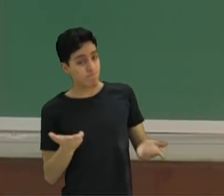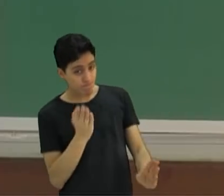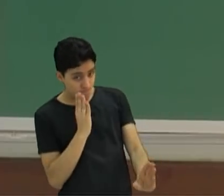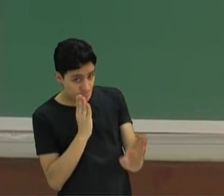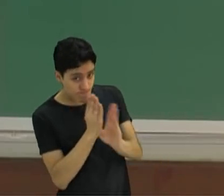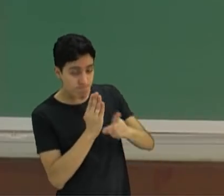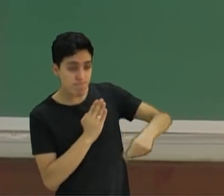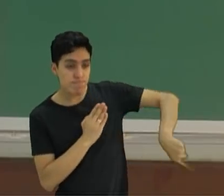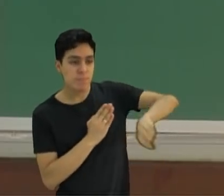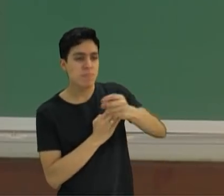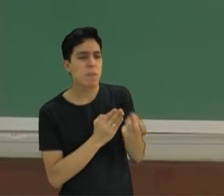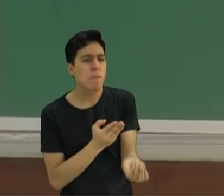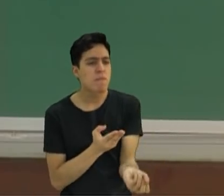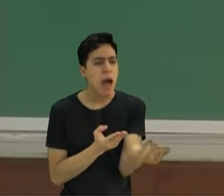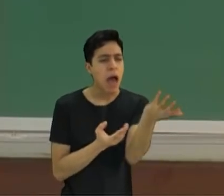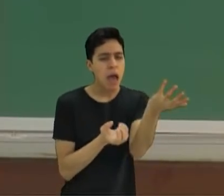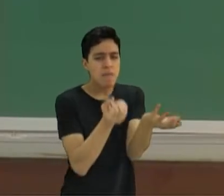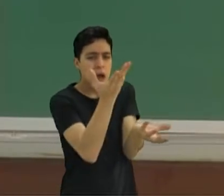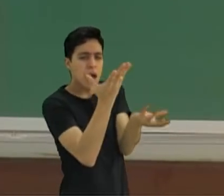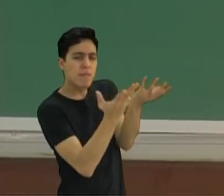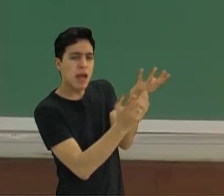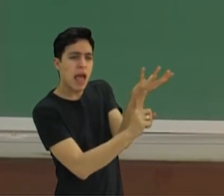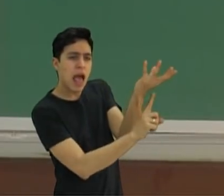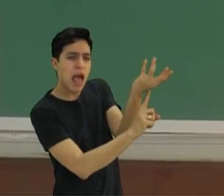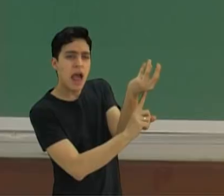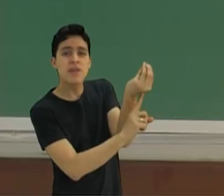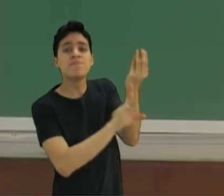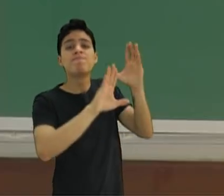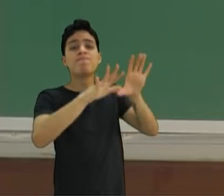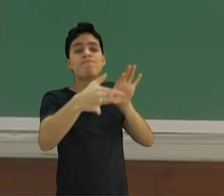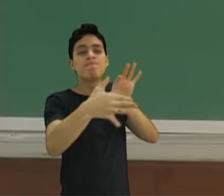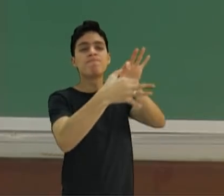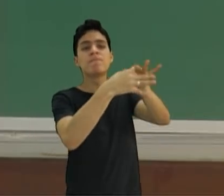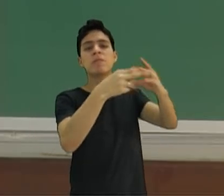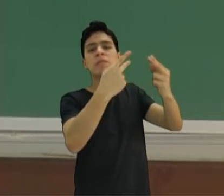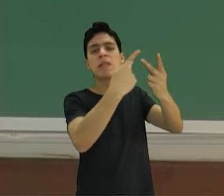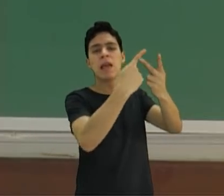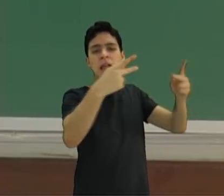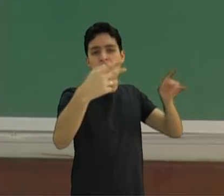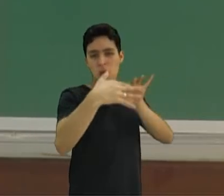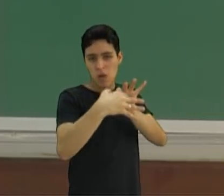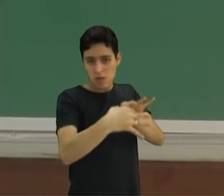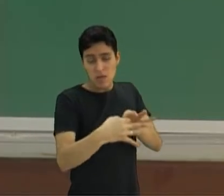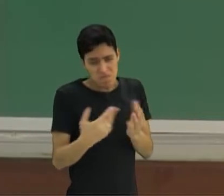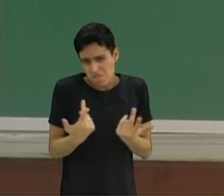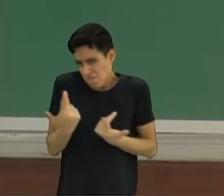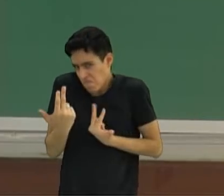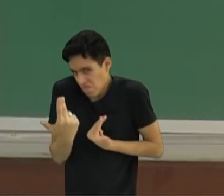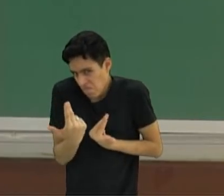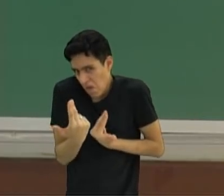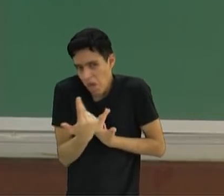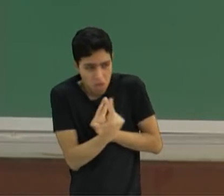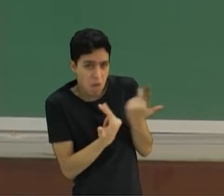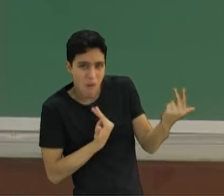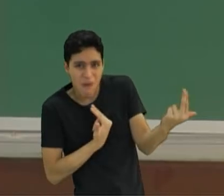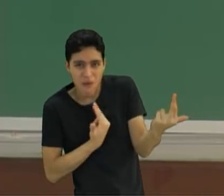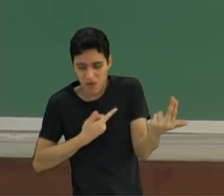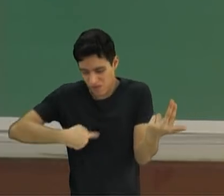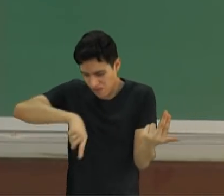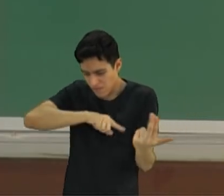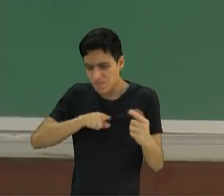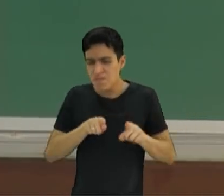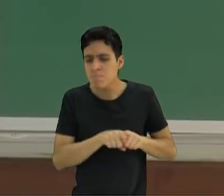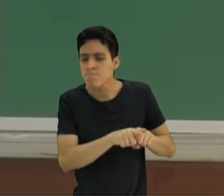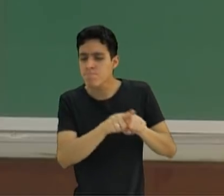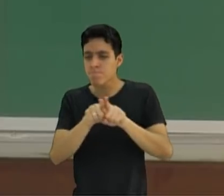ligada ao contexto deles, assim como a gente também produz arte ligada ao nosso contexto, que de repente é mais urbano, né? A gente